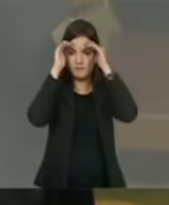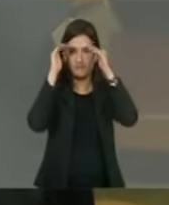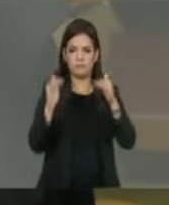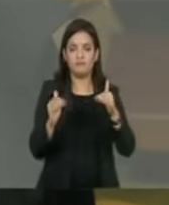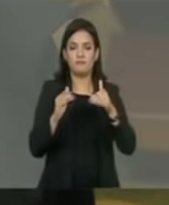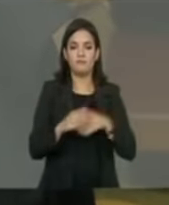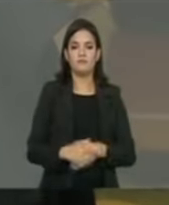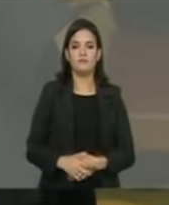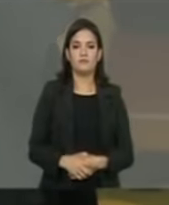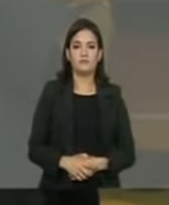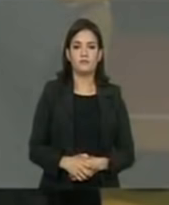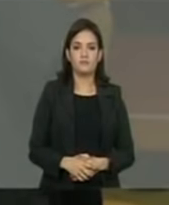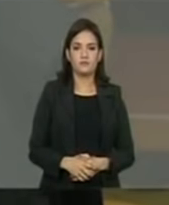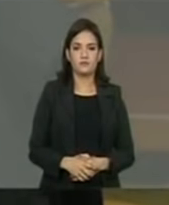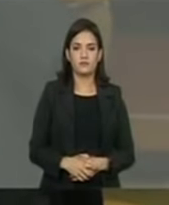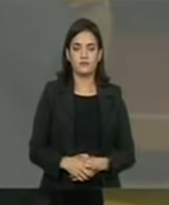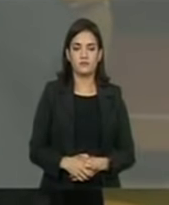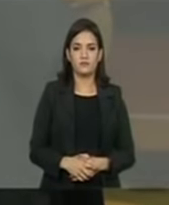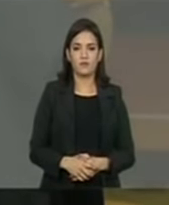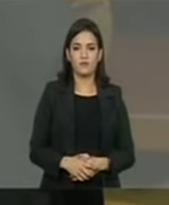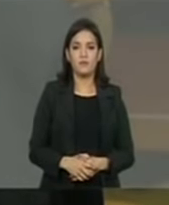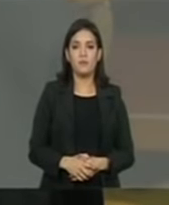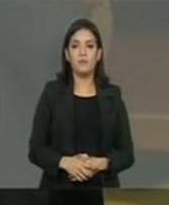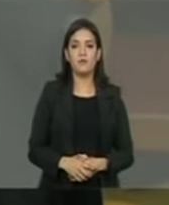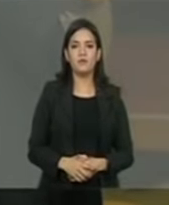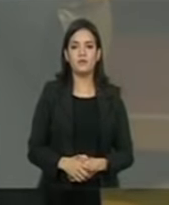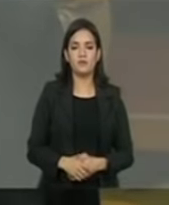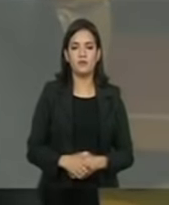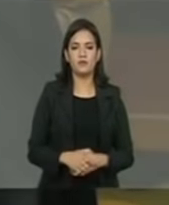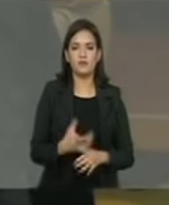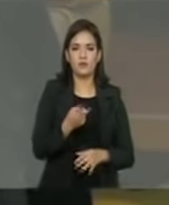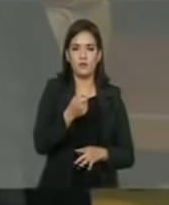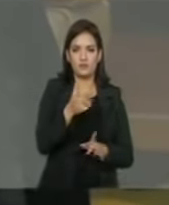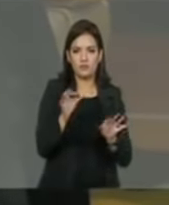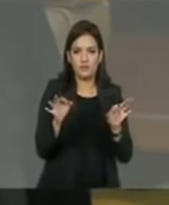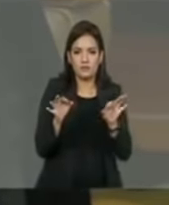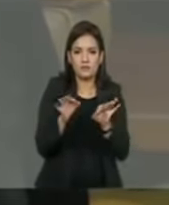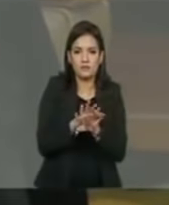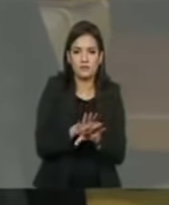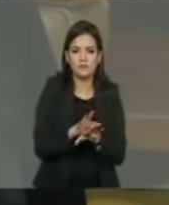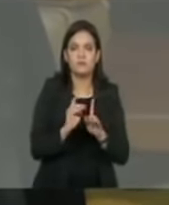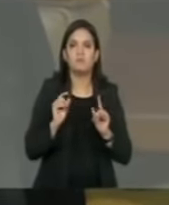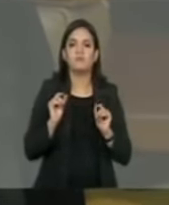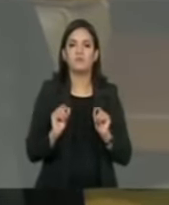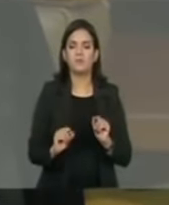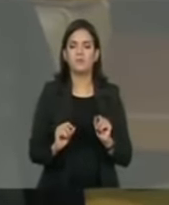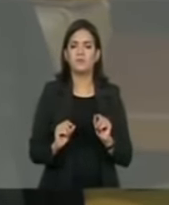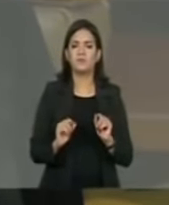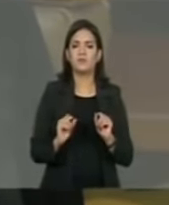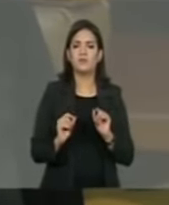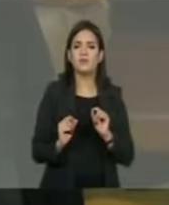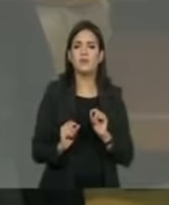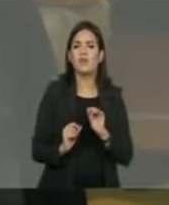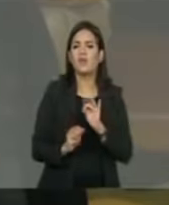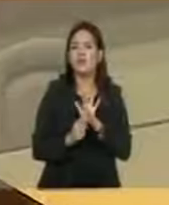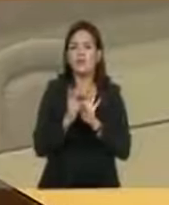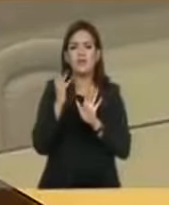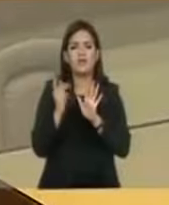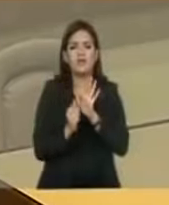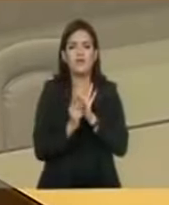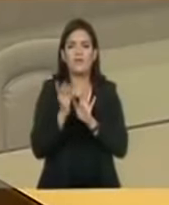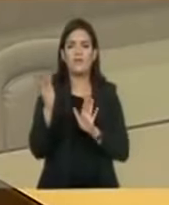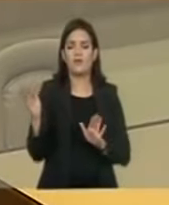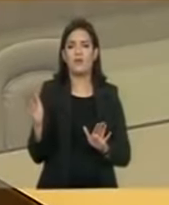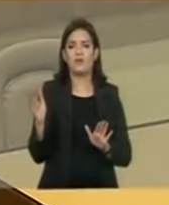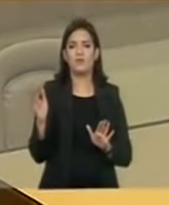já vem aproximando do final do voto o presidente digo que é e censurável entre tantos outros valiosos é